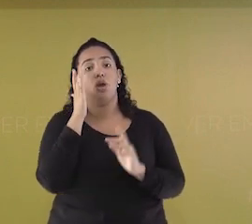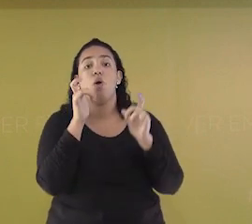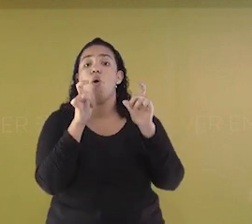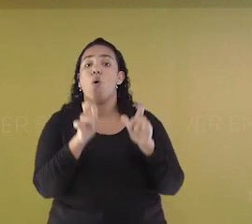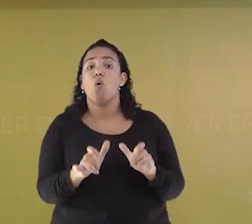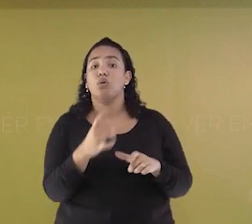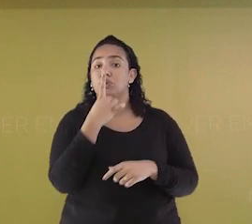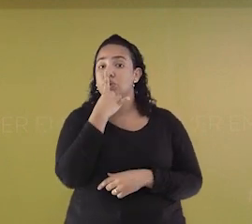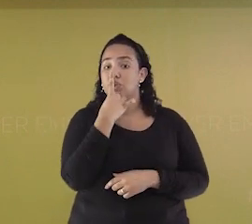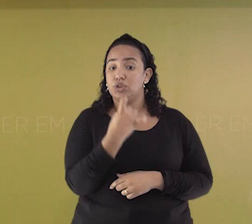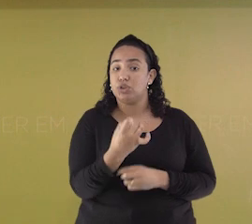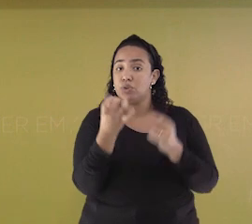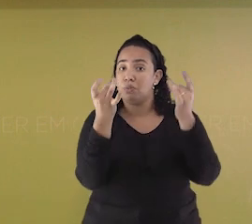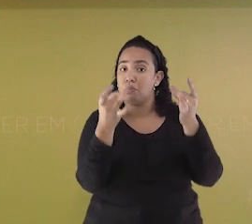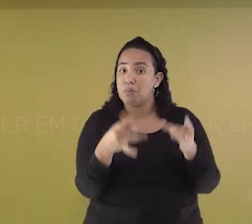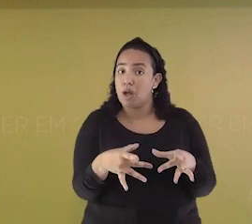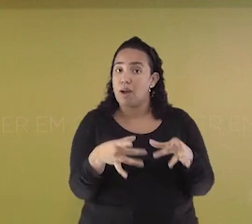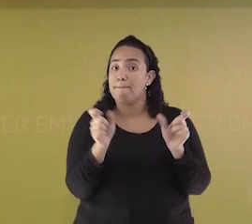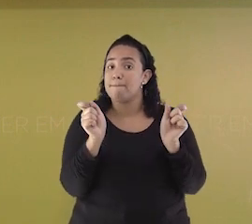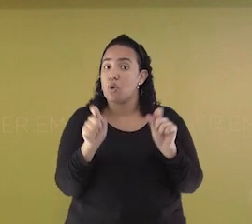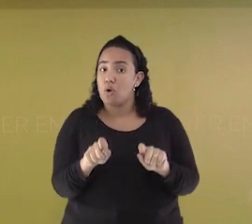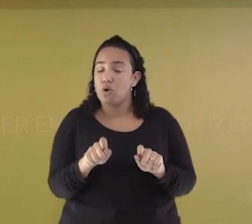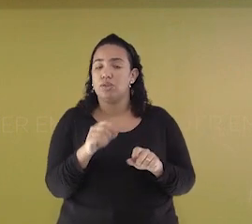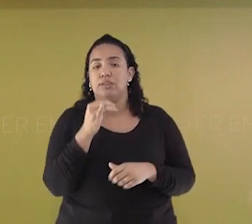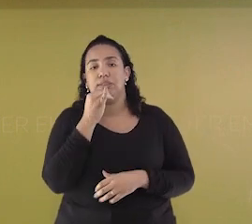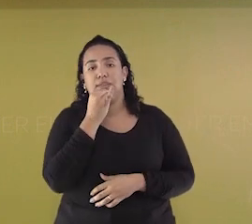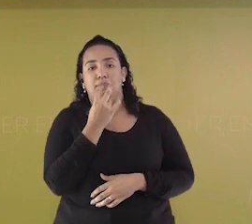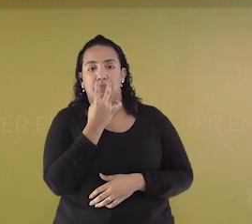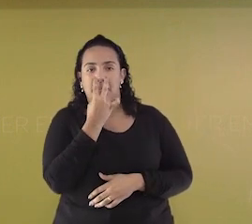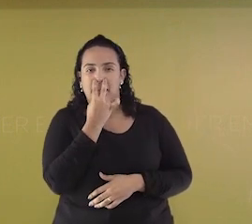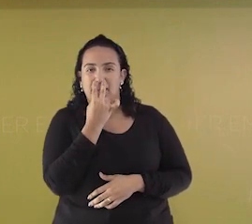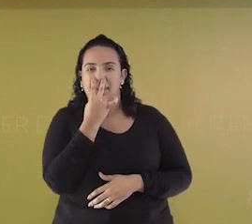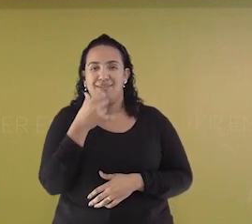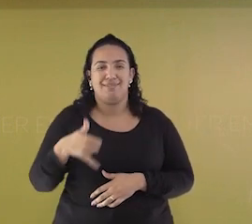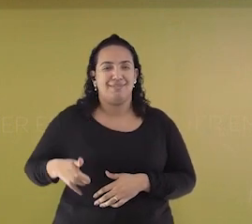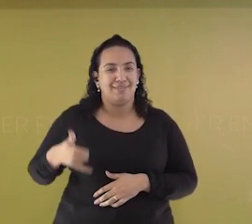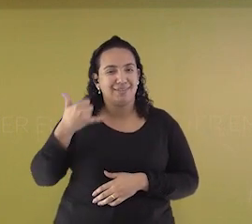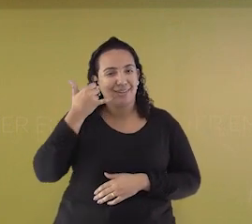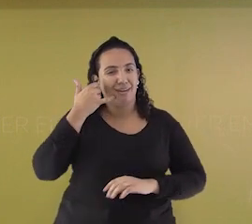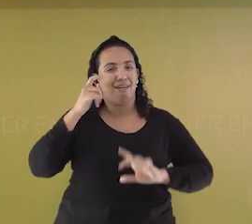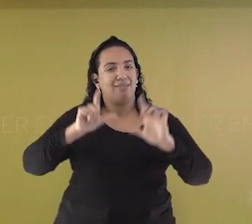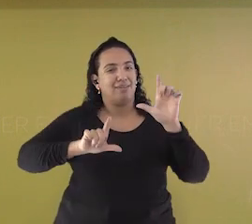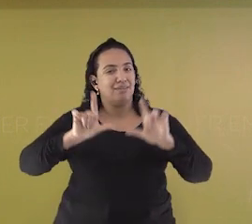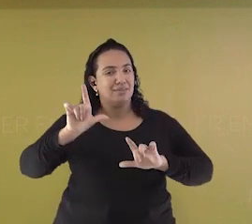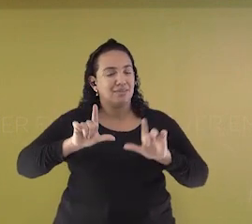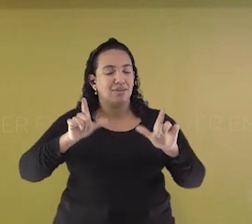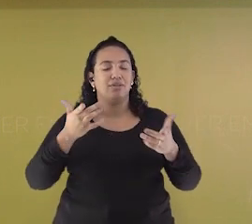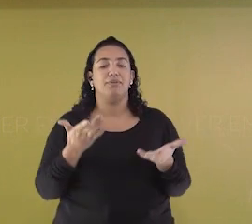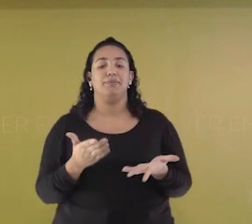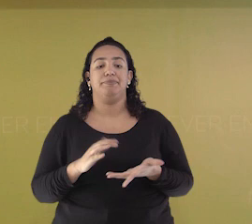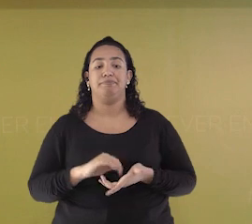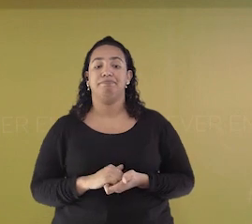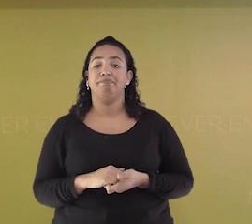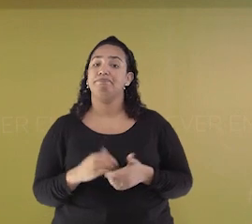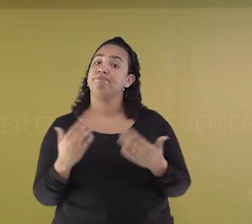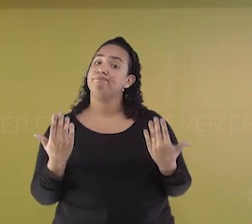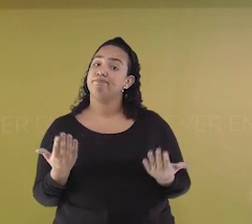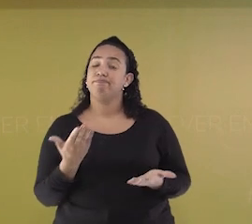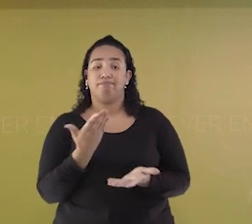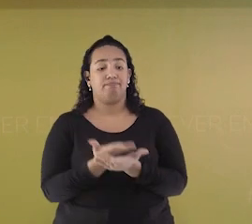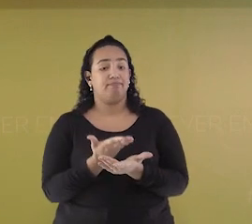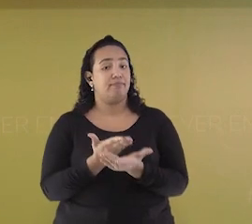e devemos descartar o lixo eletrônico, pilhas, baterias e outros.